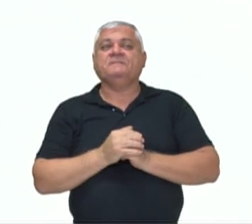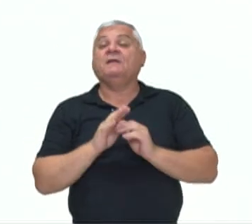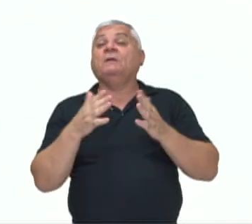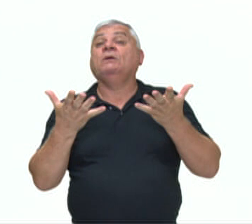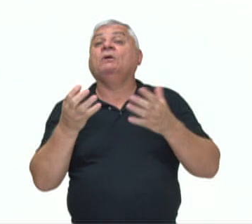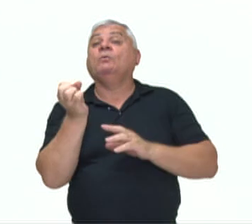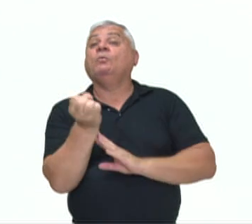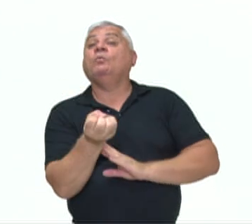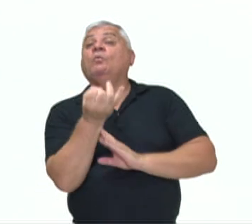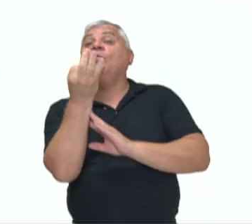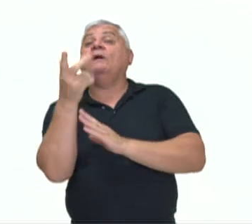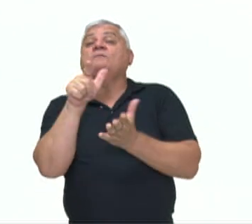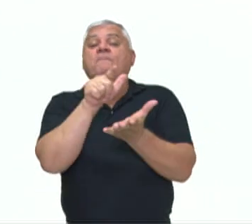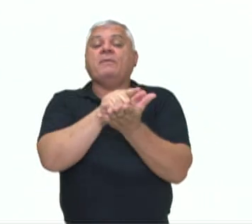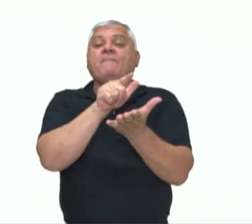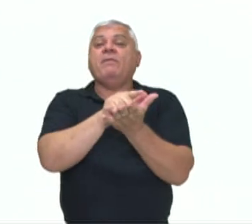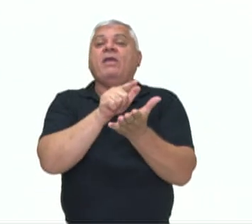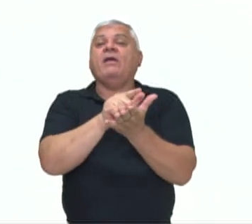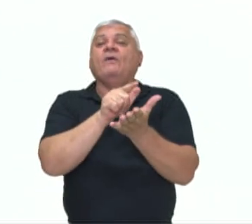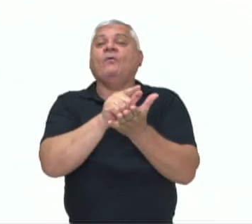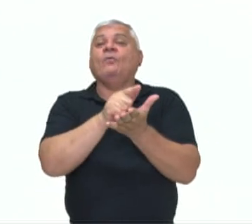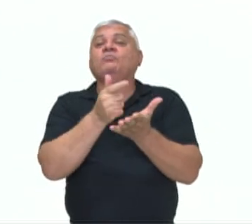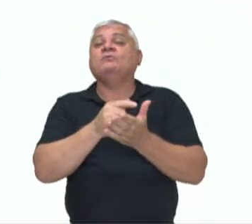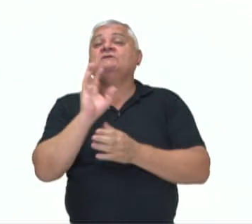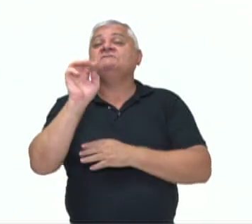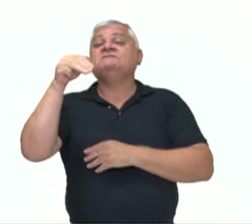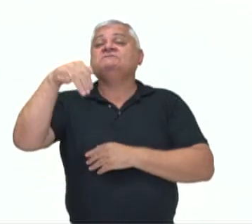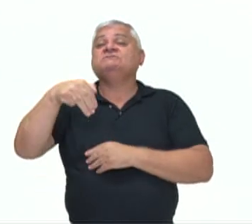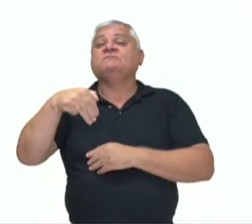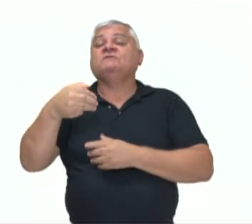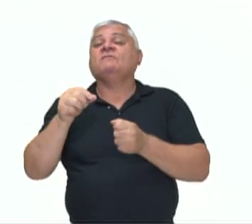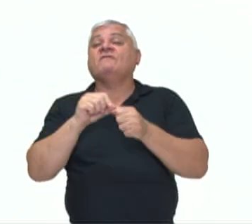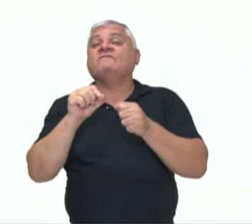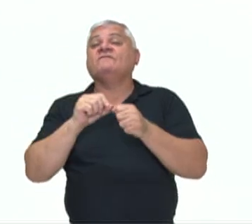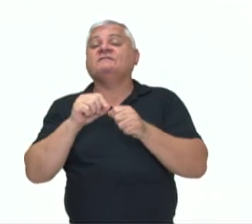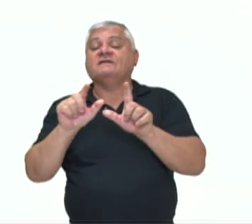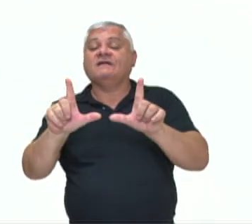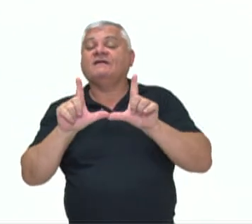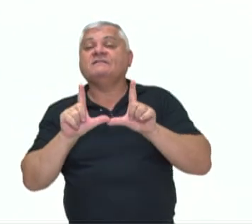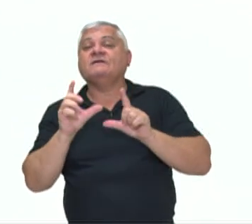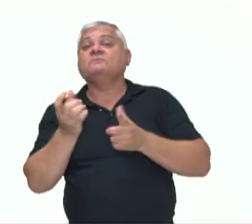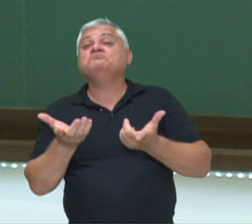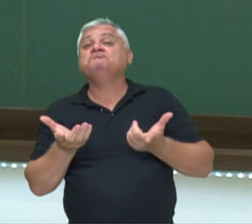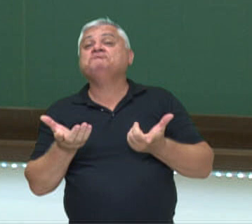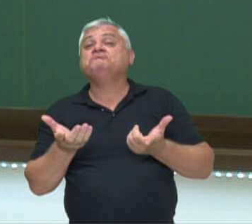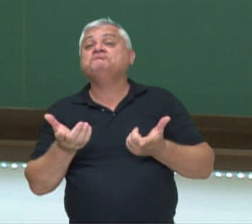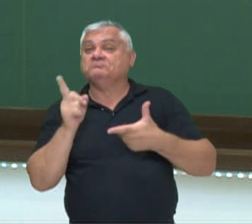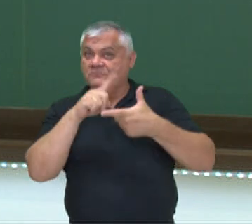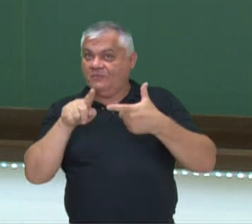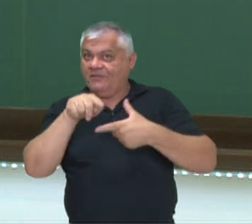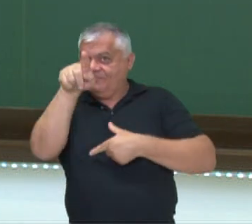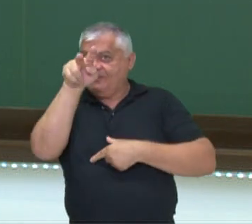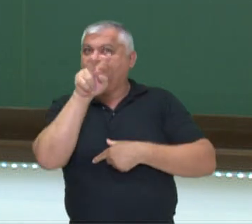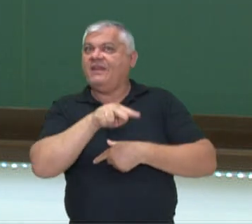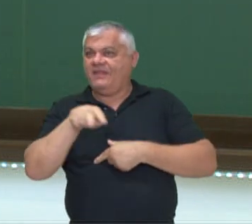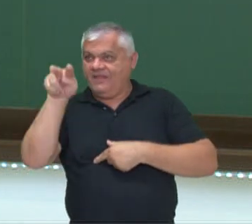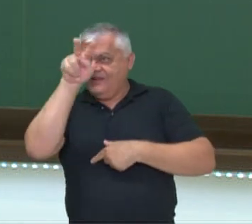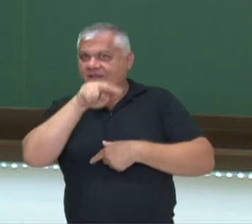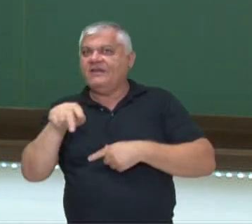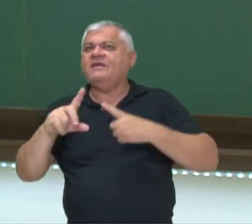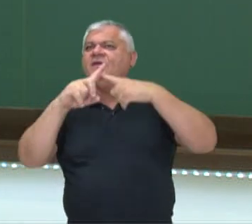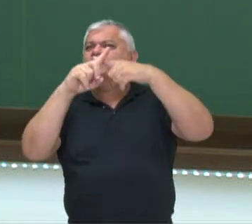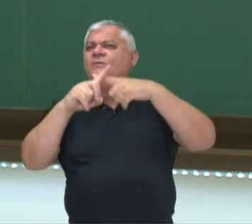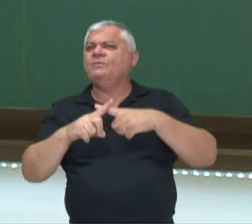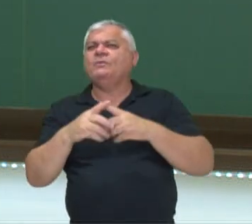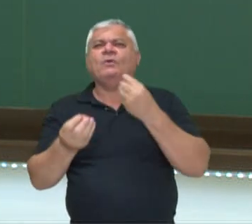a quantidade de papel em centímetros quadrados utilizada para confeccionar esses cartões? É um problema que envolve multiplicação. Como